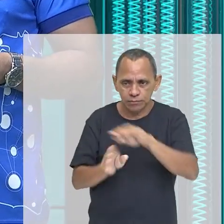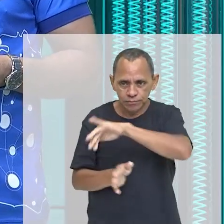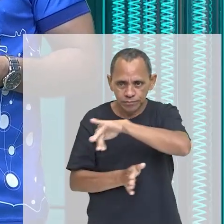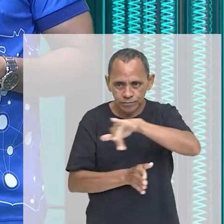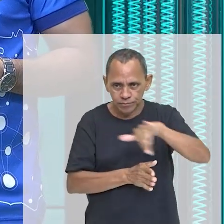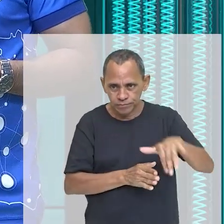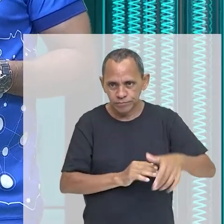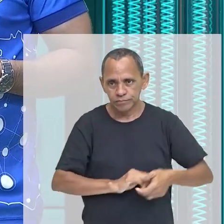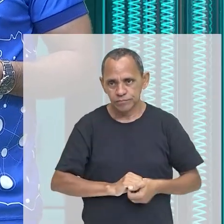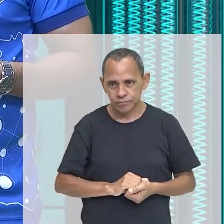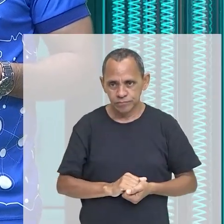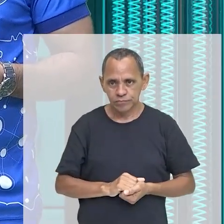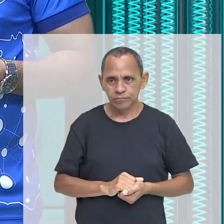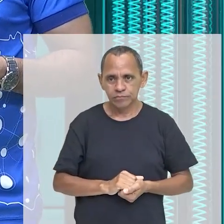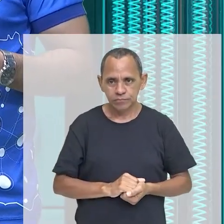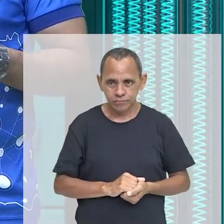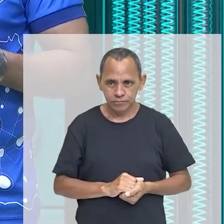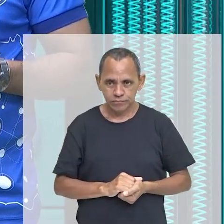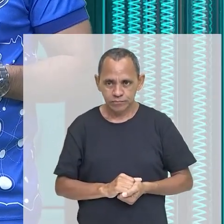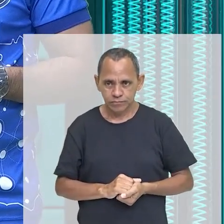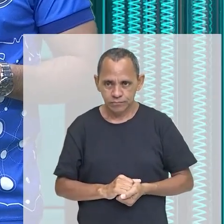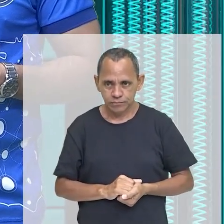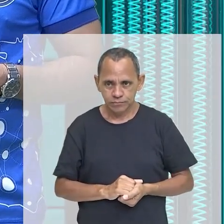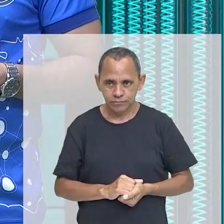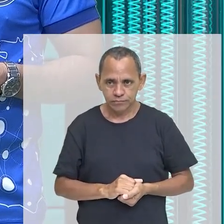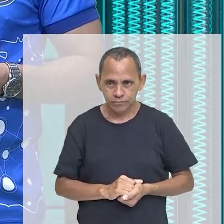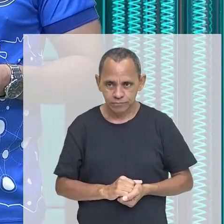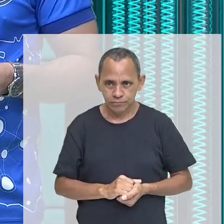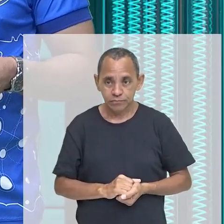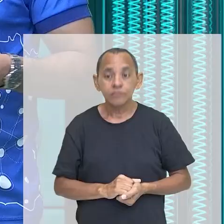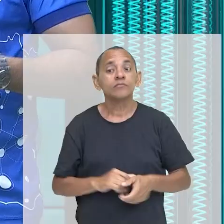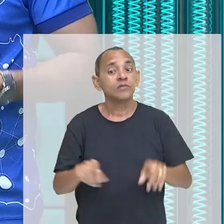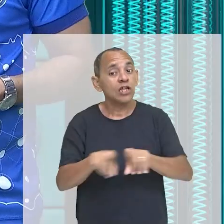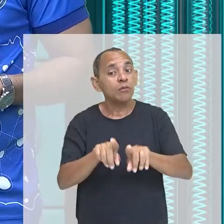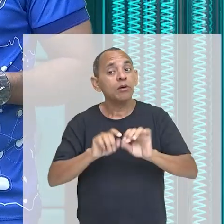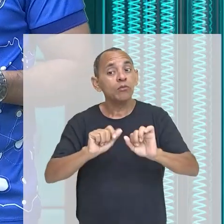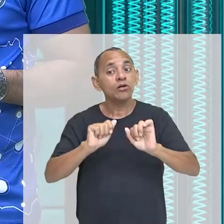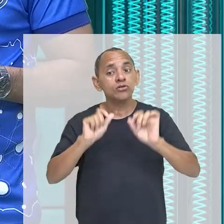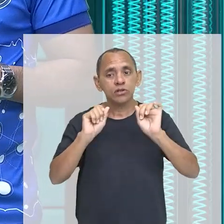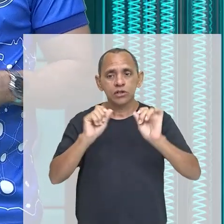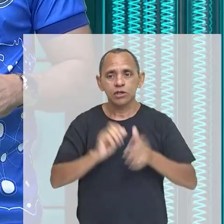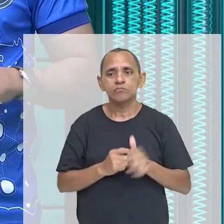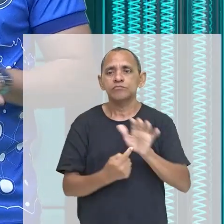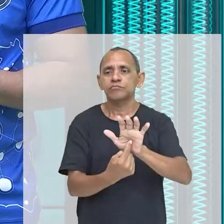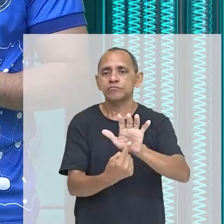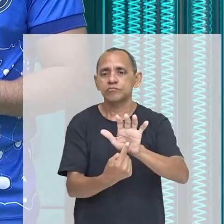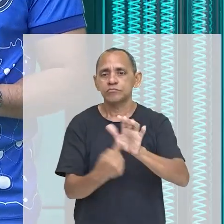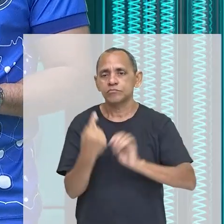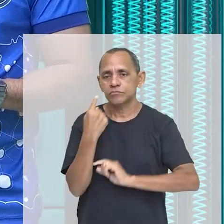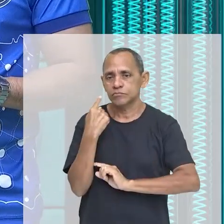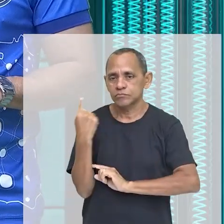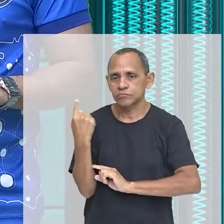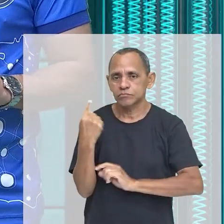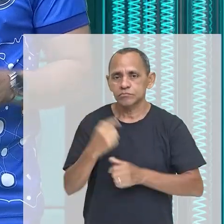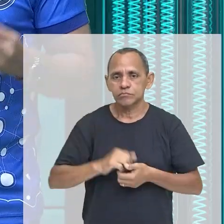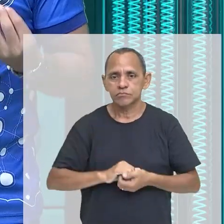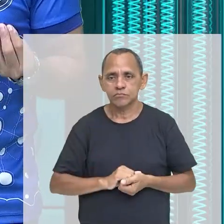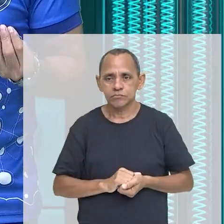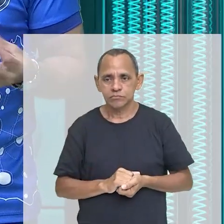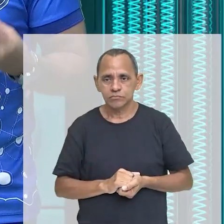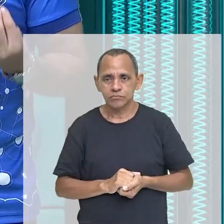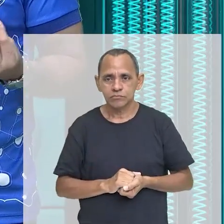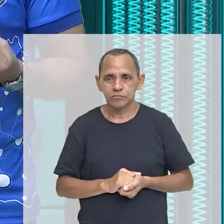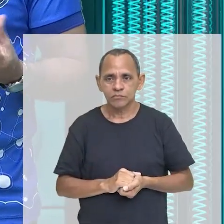Então, happiness, felicidade, sadness, tristeza. E também pode apresentar isso aqui, ó.